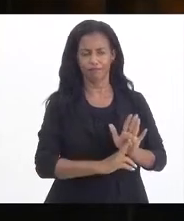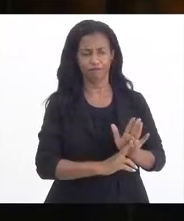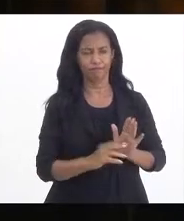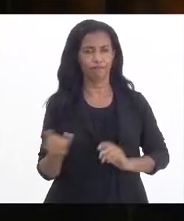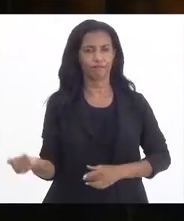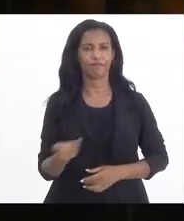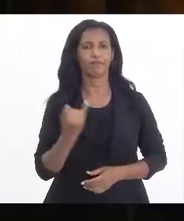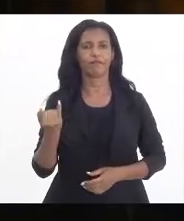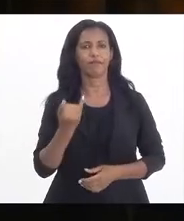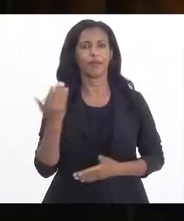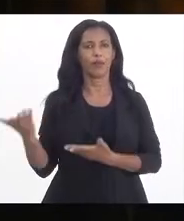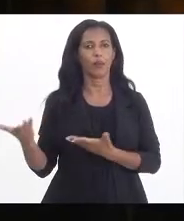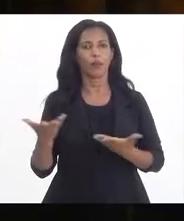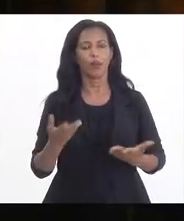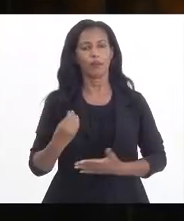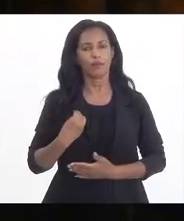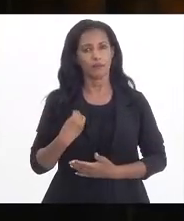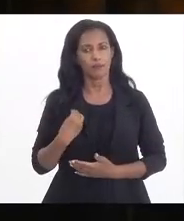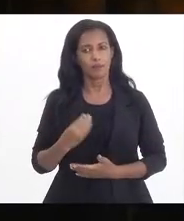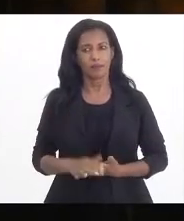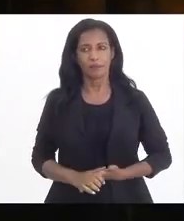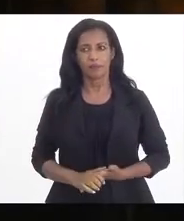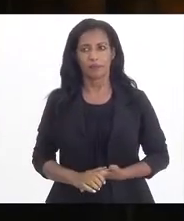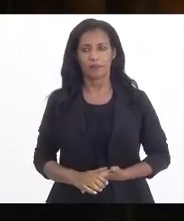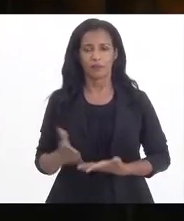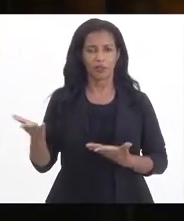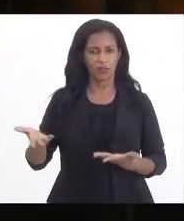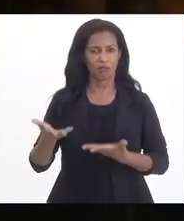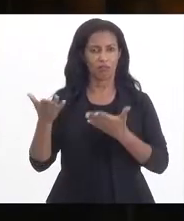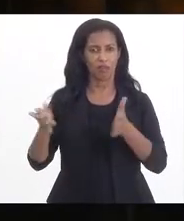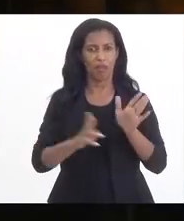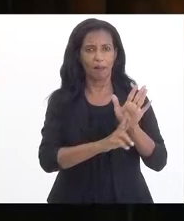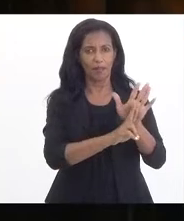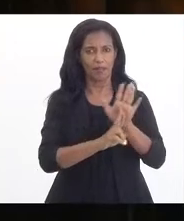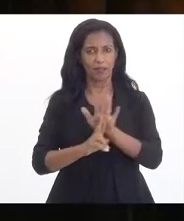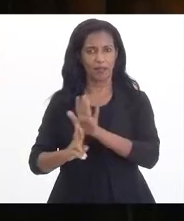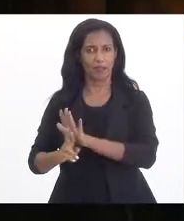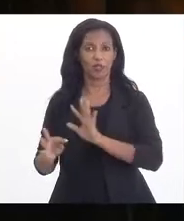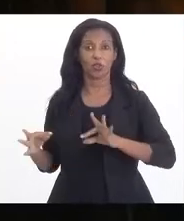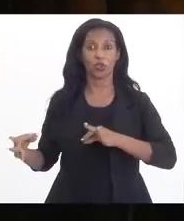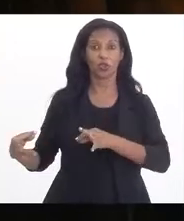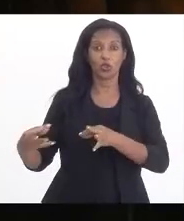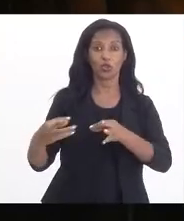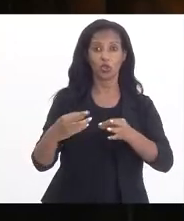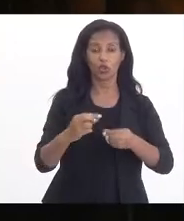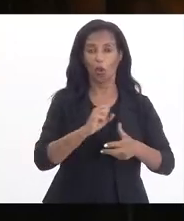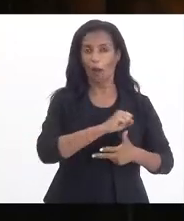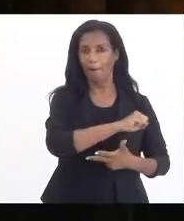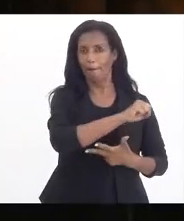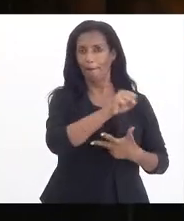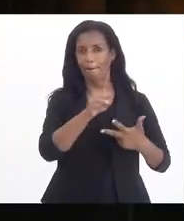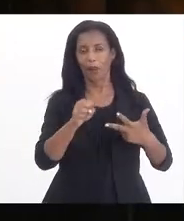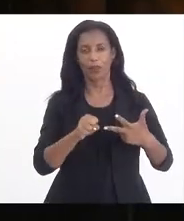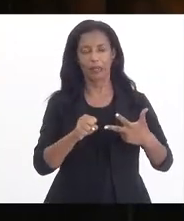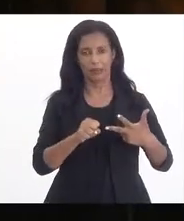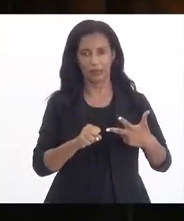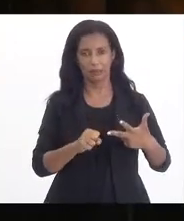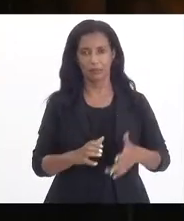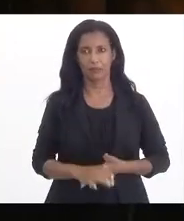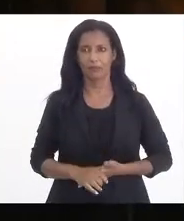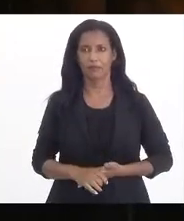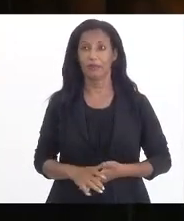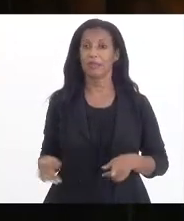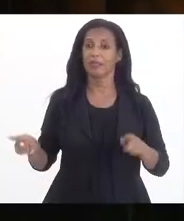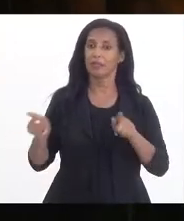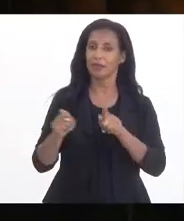representativa, com a presença de ilustres representantes de todos os poderes,